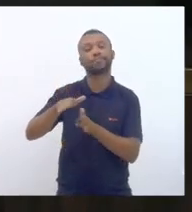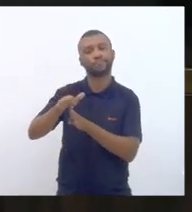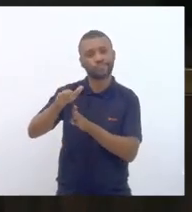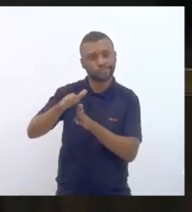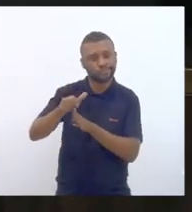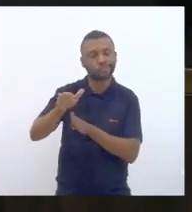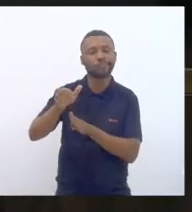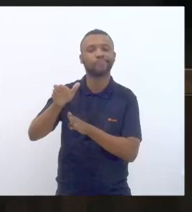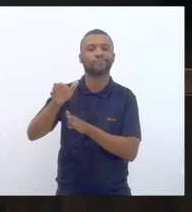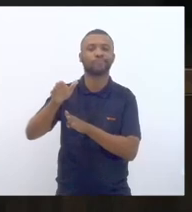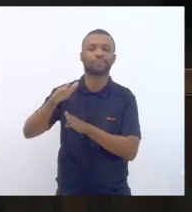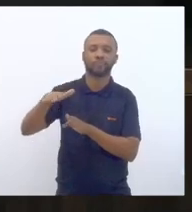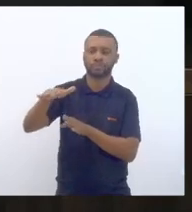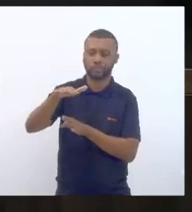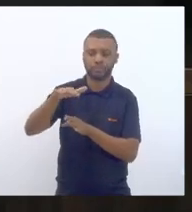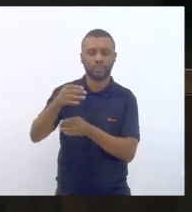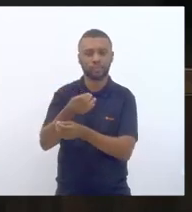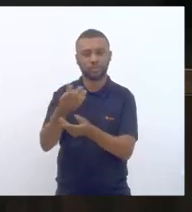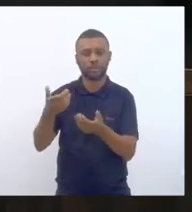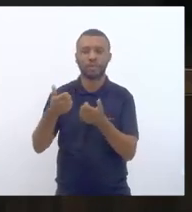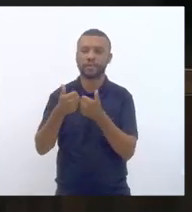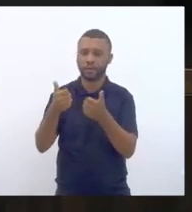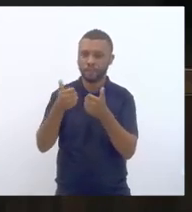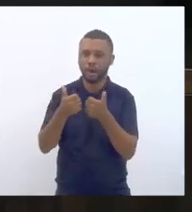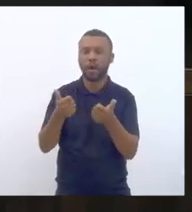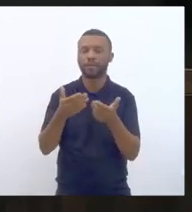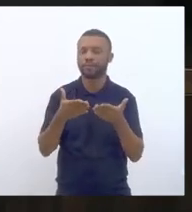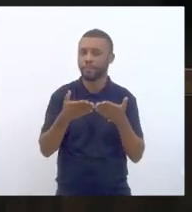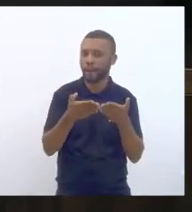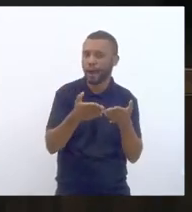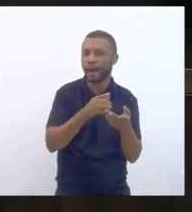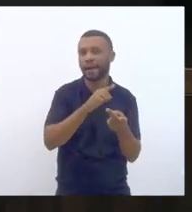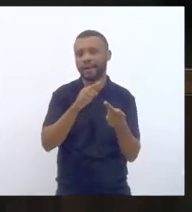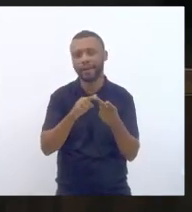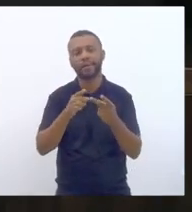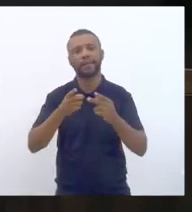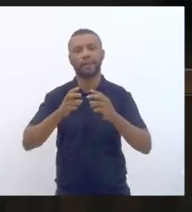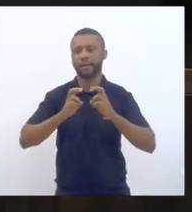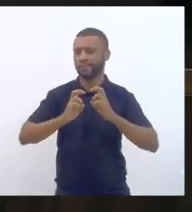Serviços Públicos Concedidos de Transporte Aquaviários,